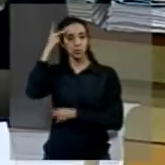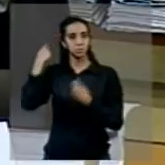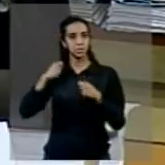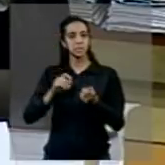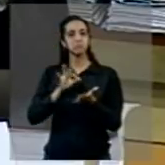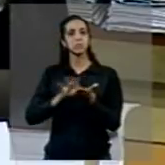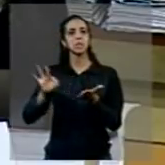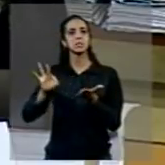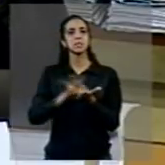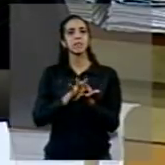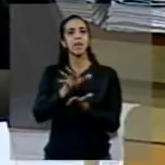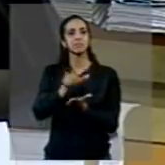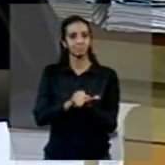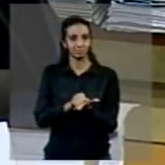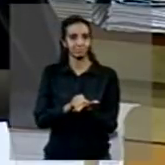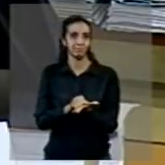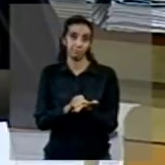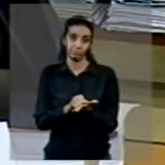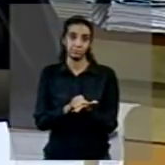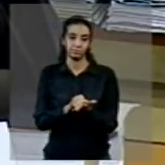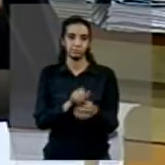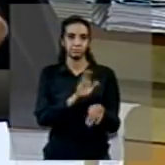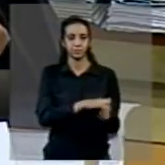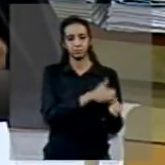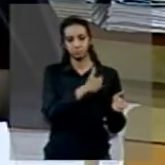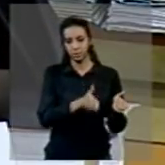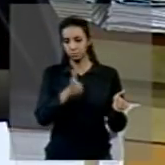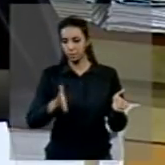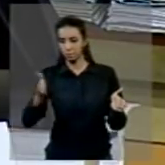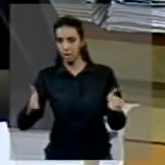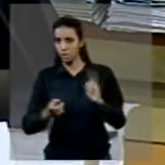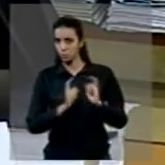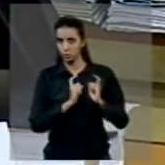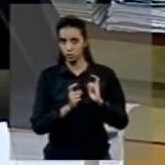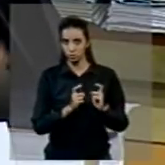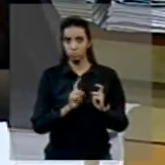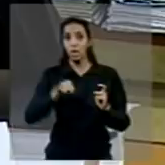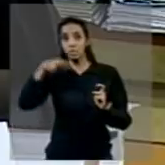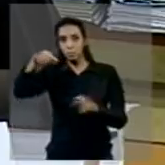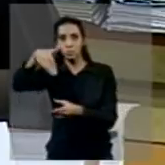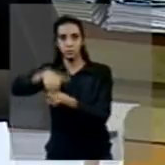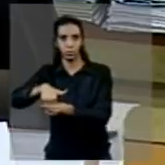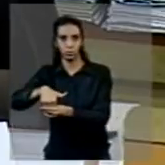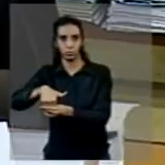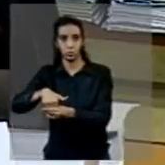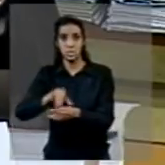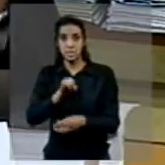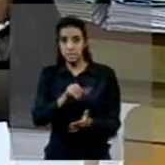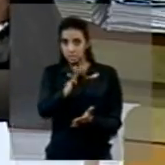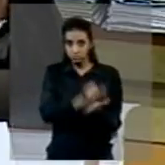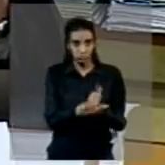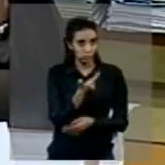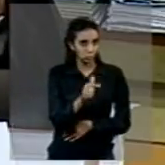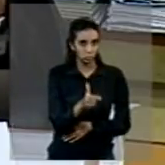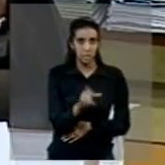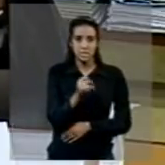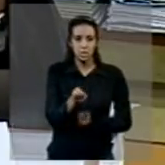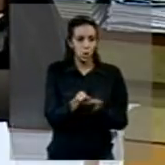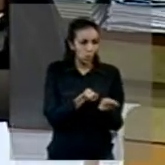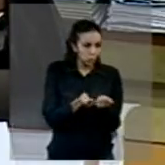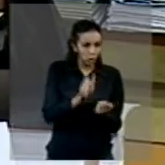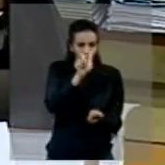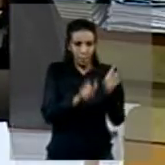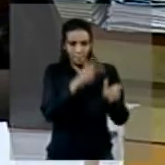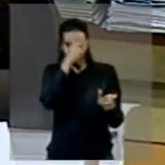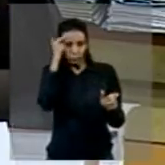eleitoral, etapa administrativa que viabiliza o exercício do voto. Sem esta exigência, sem um controle das pessoas aptas